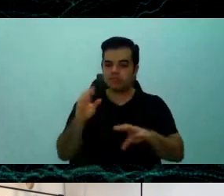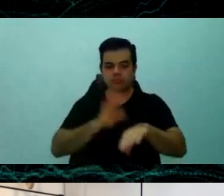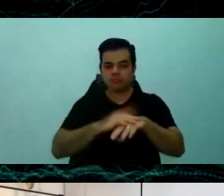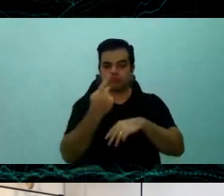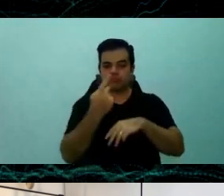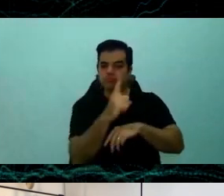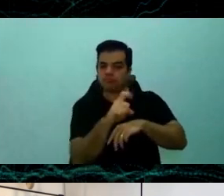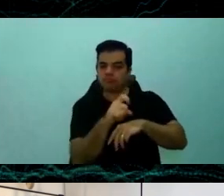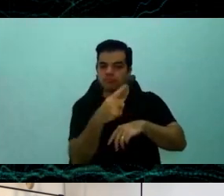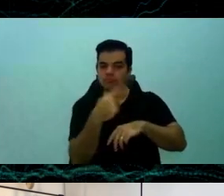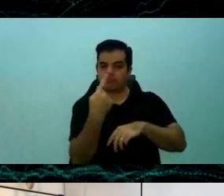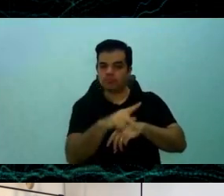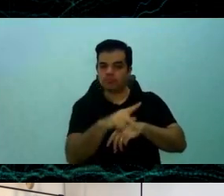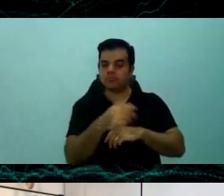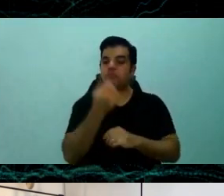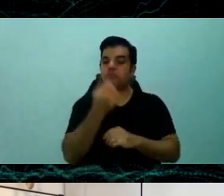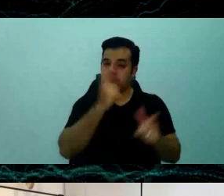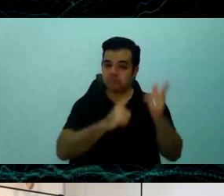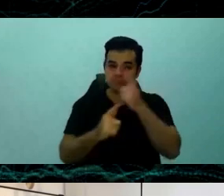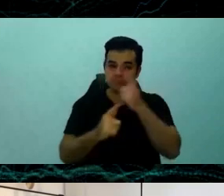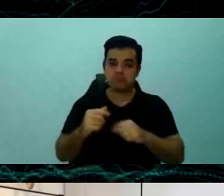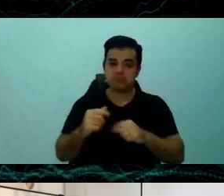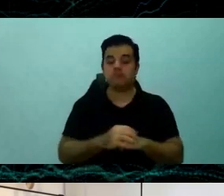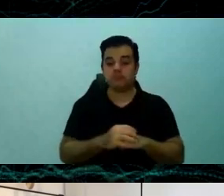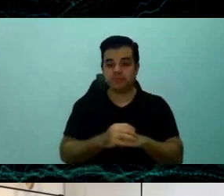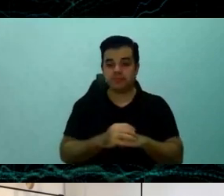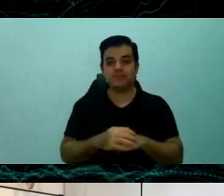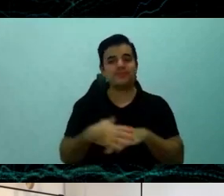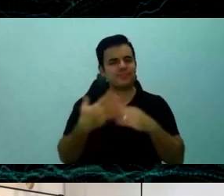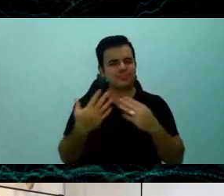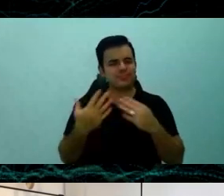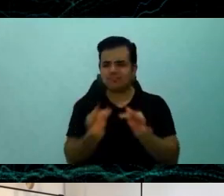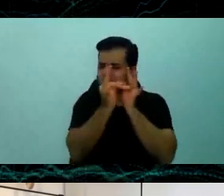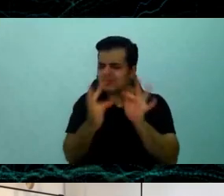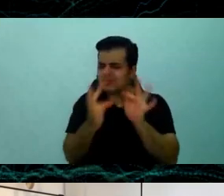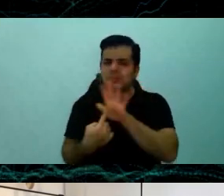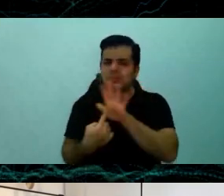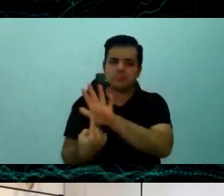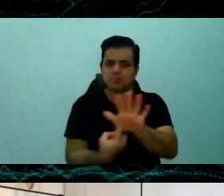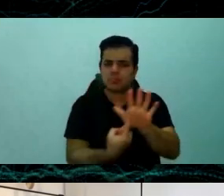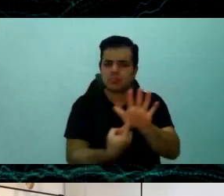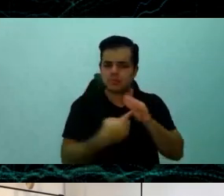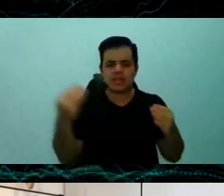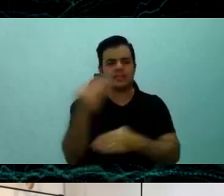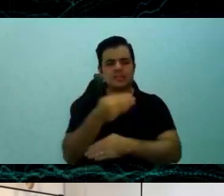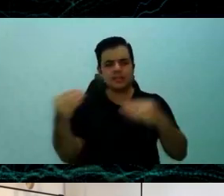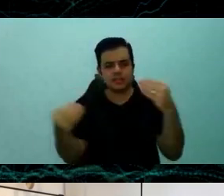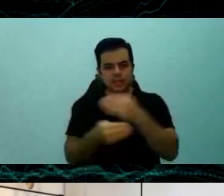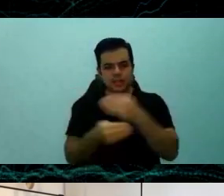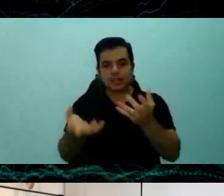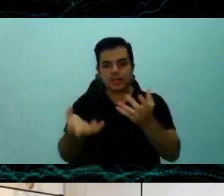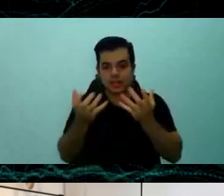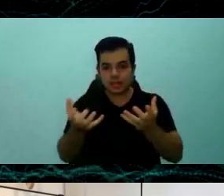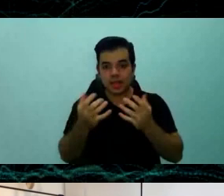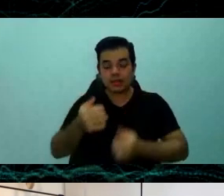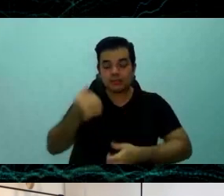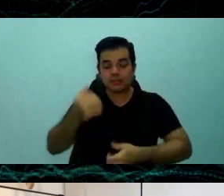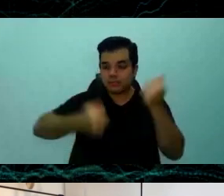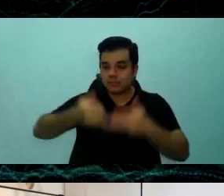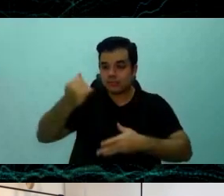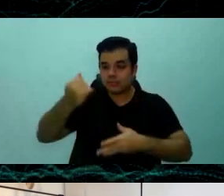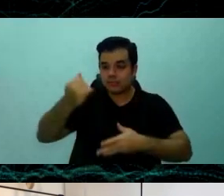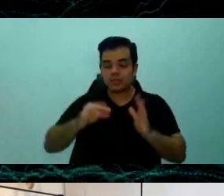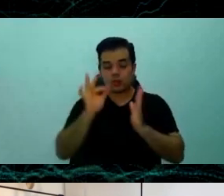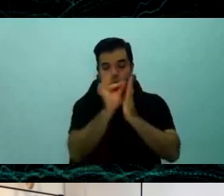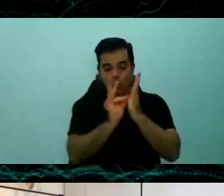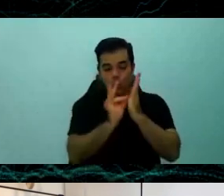bom? Então, eu só queria mostrar isso daqui mesmo de slide. Quero falar mais com vocês no código, então é por isso que